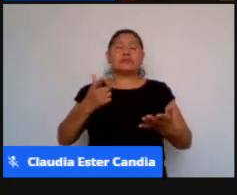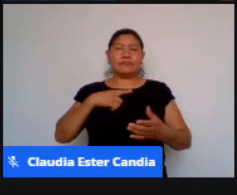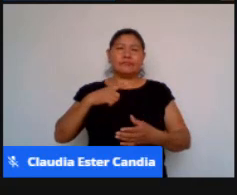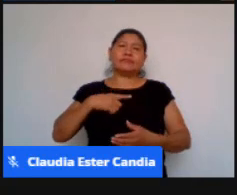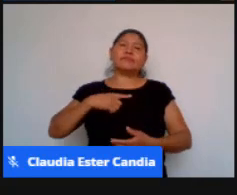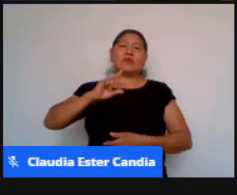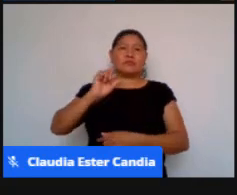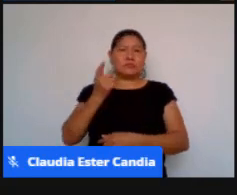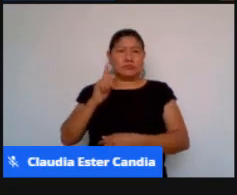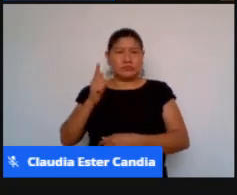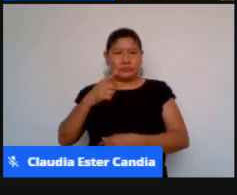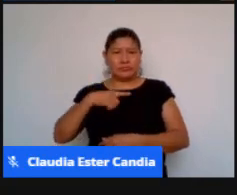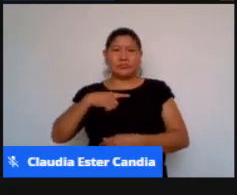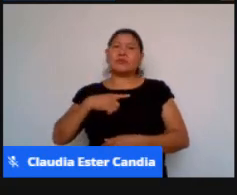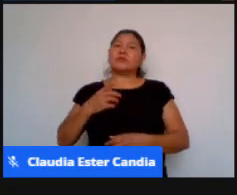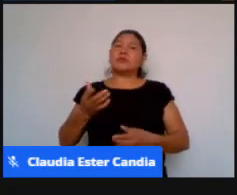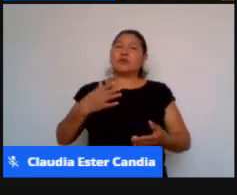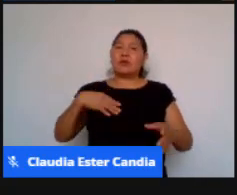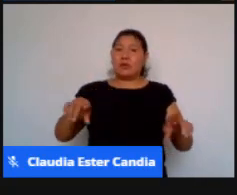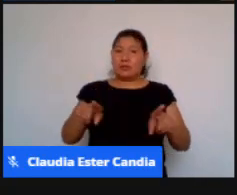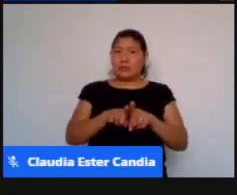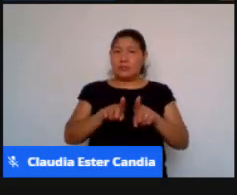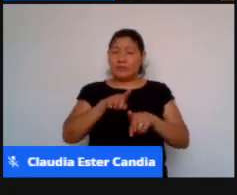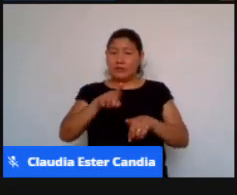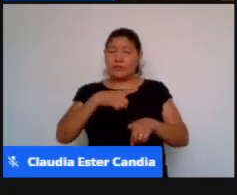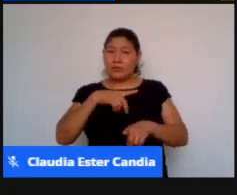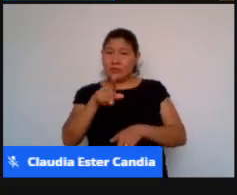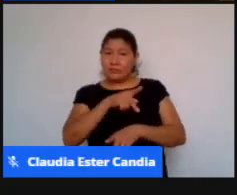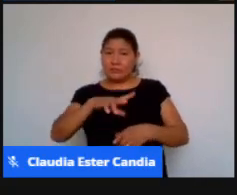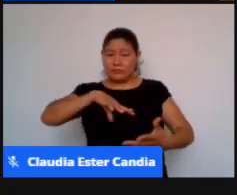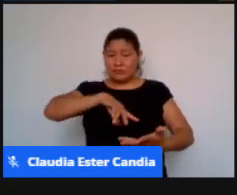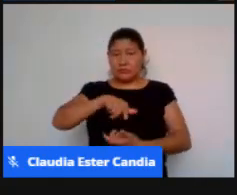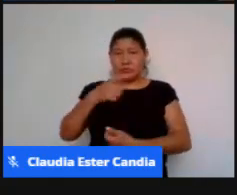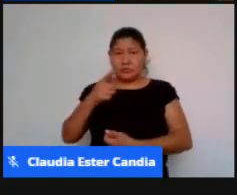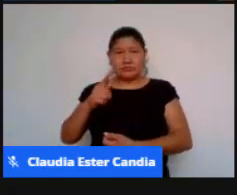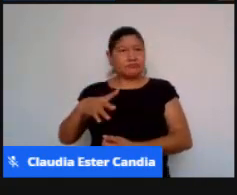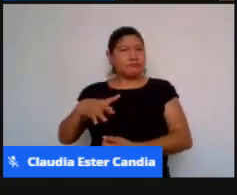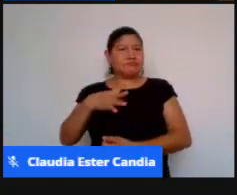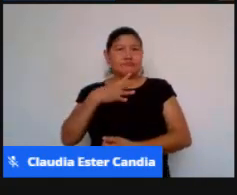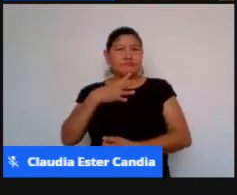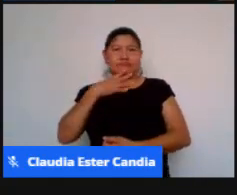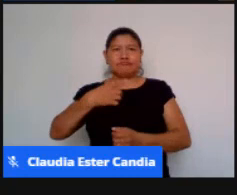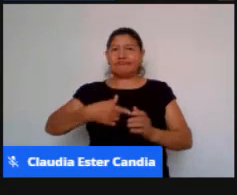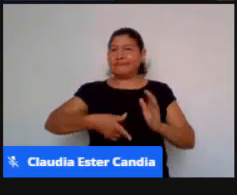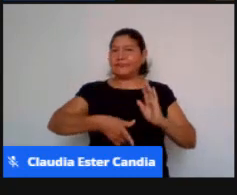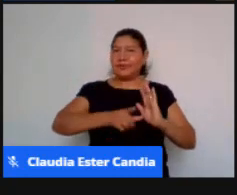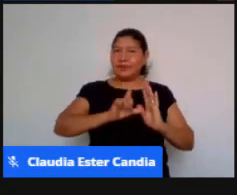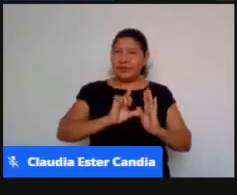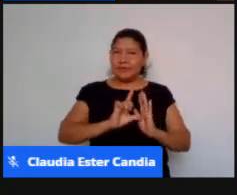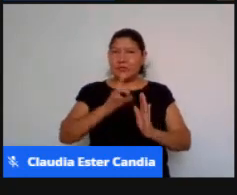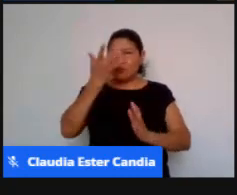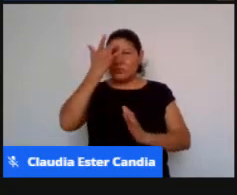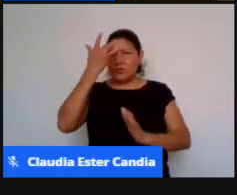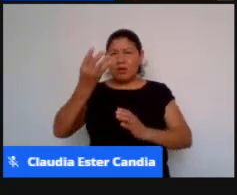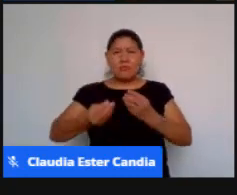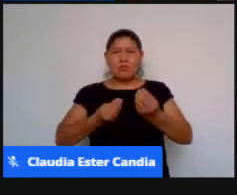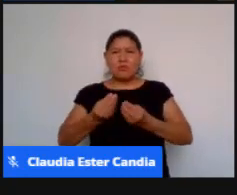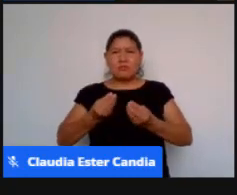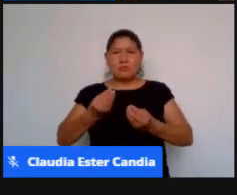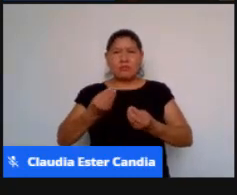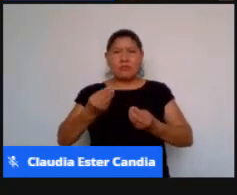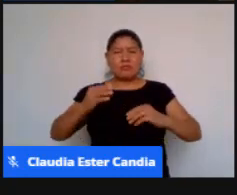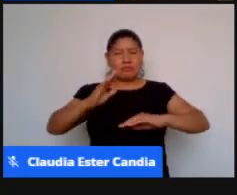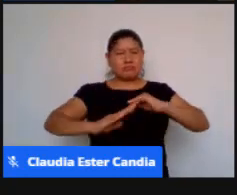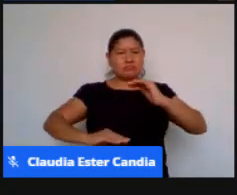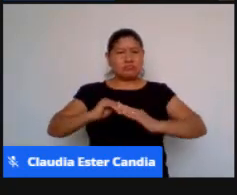geografia.cg@gmail.com. Então, você, professor de geografia, que não nos conhecia, que não sabe do nosso trabalho, né? Não tinha